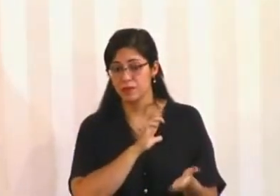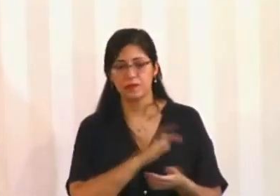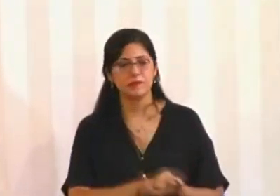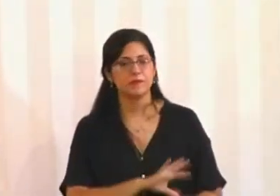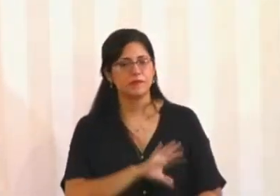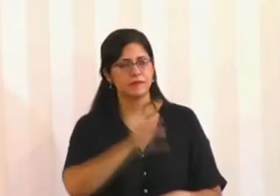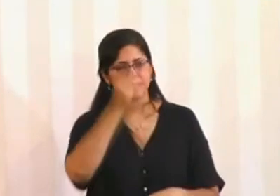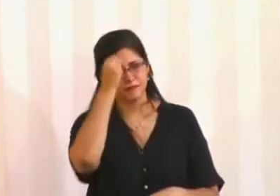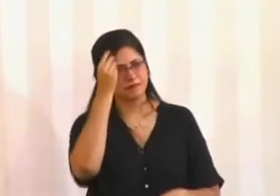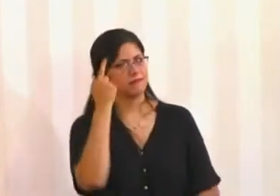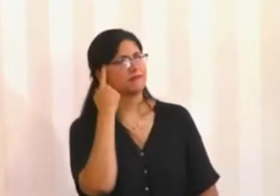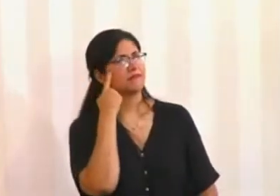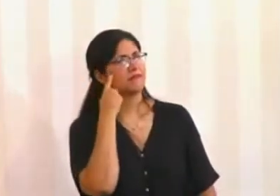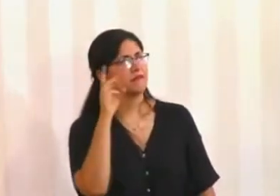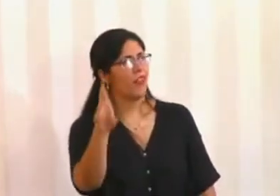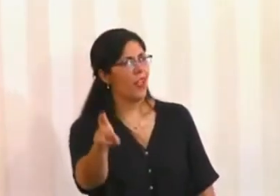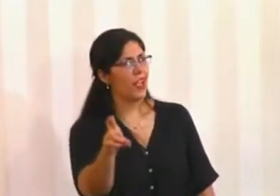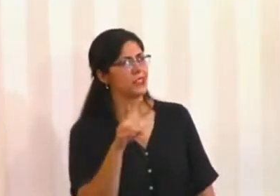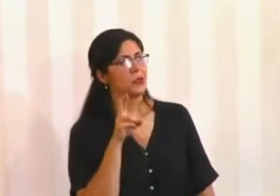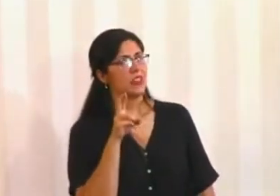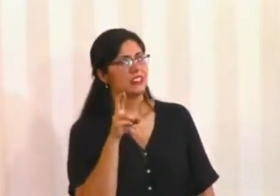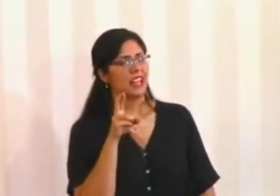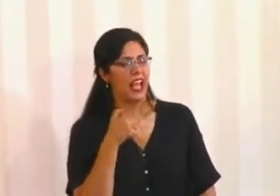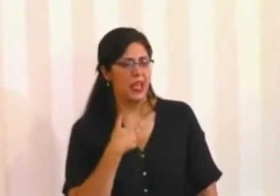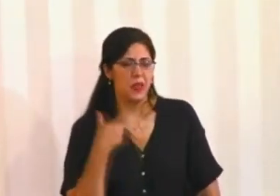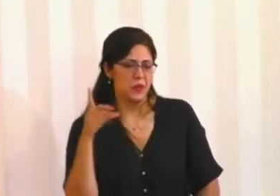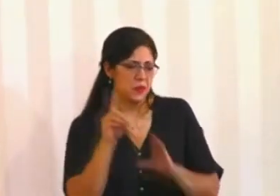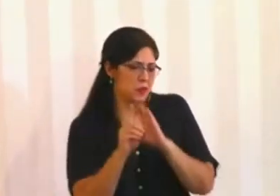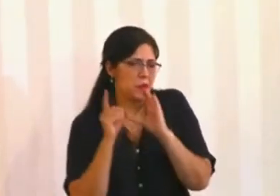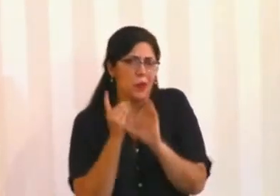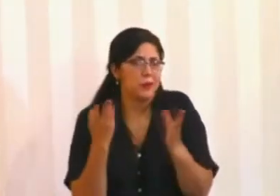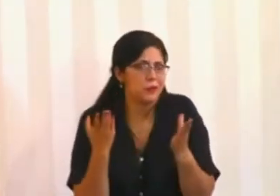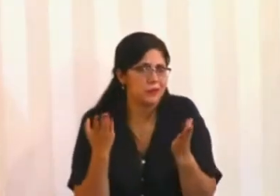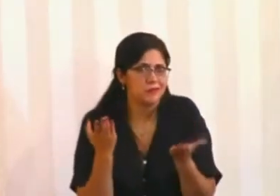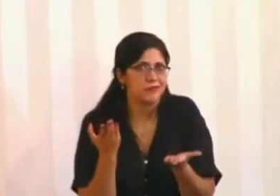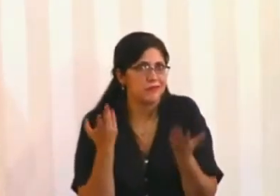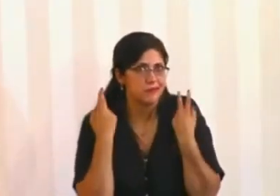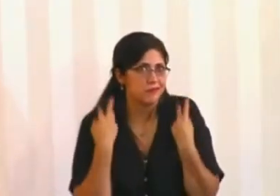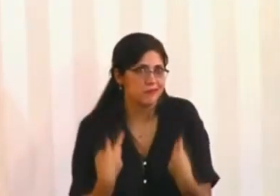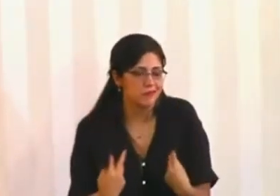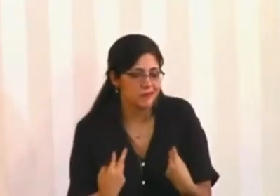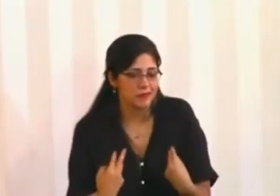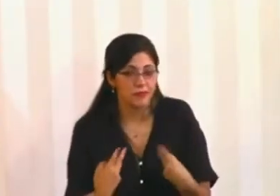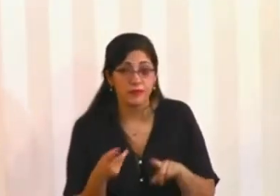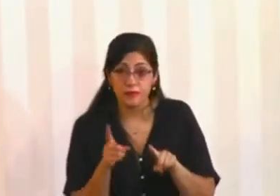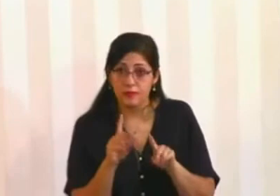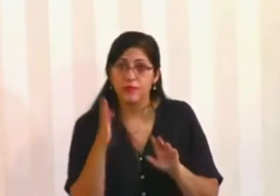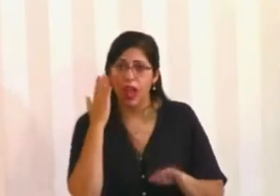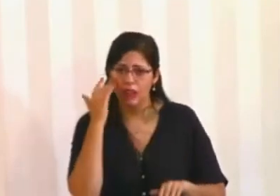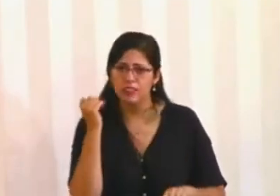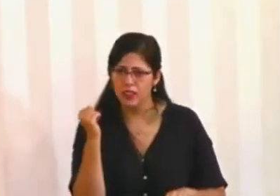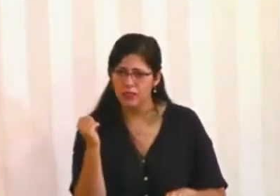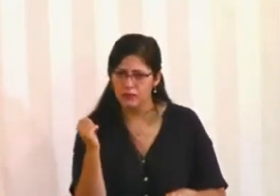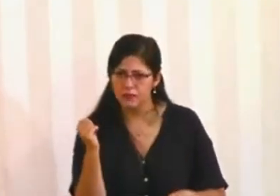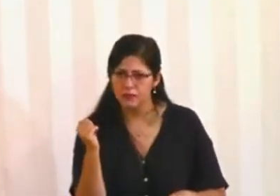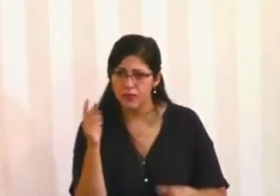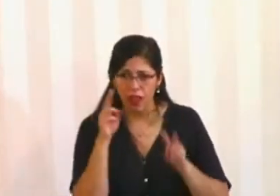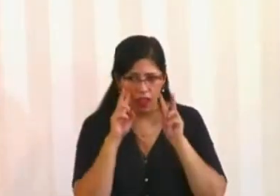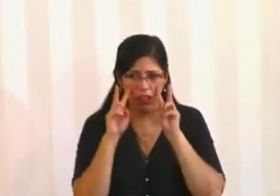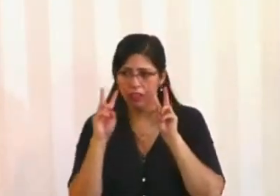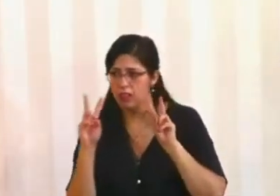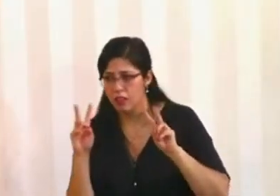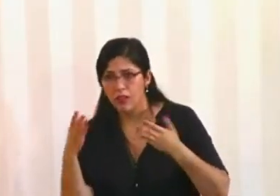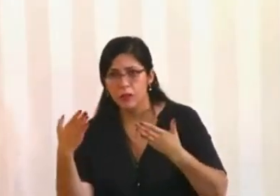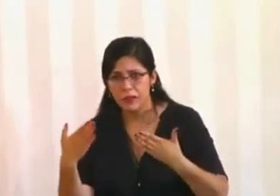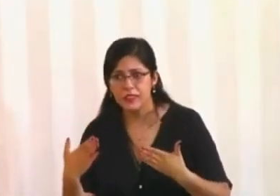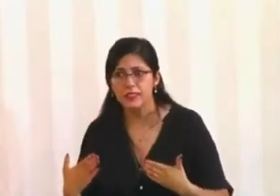culto. Mas não é essa pergunta que eu estou te fazendo. Eu sei que você está na igreja. Eu estou te vendo. Não estou vendo os irmãos que